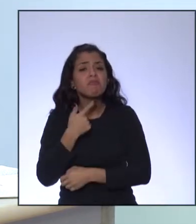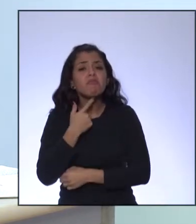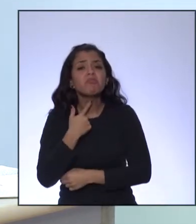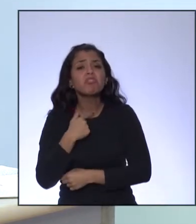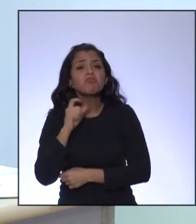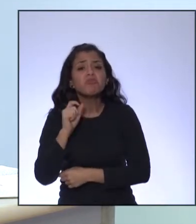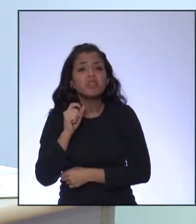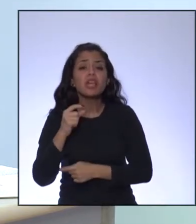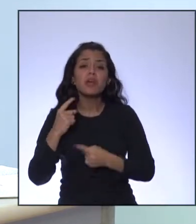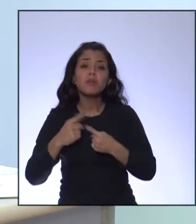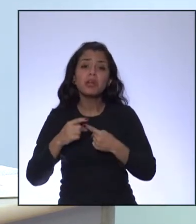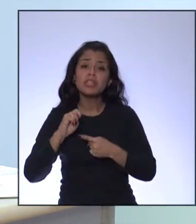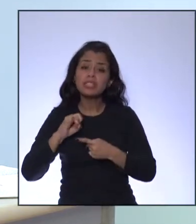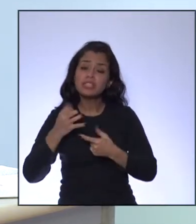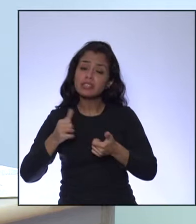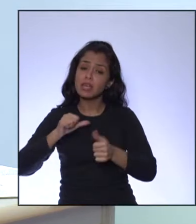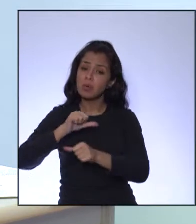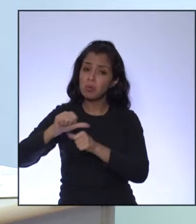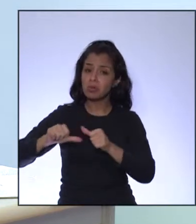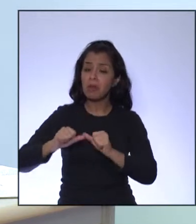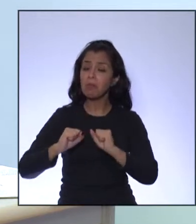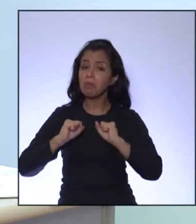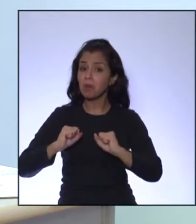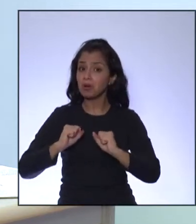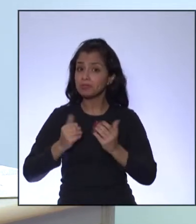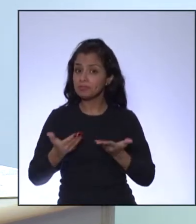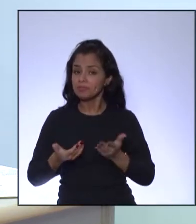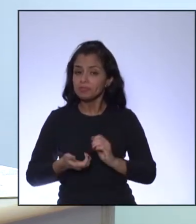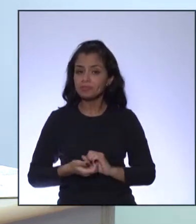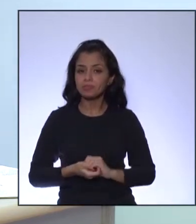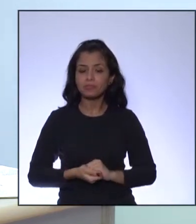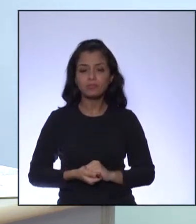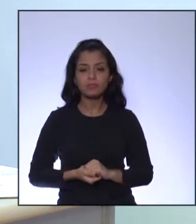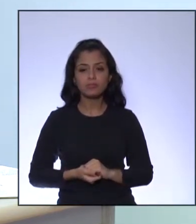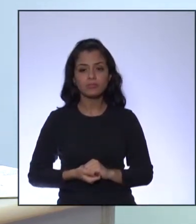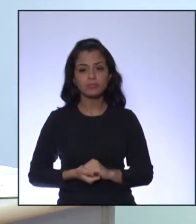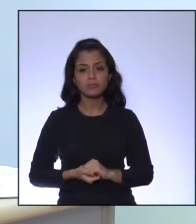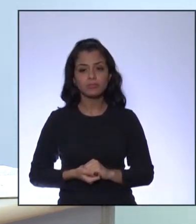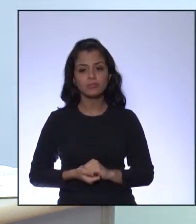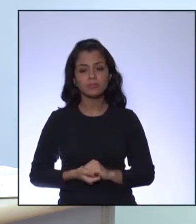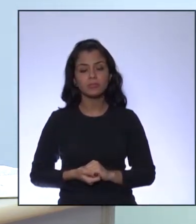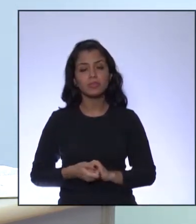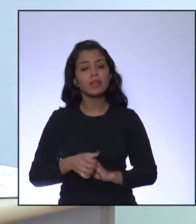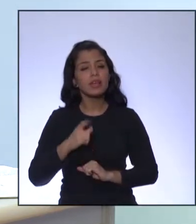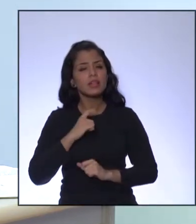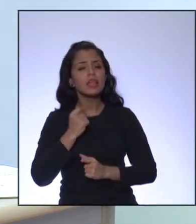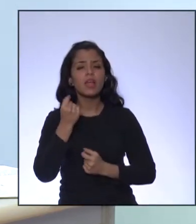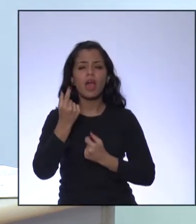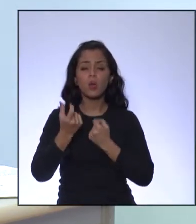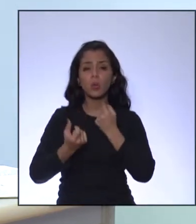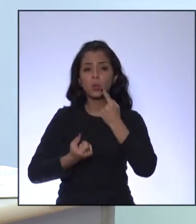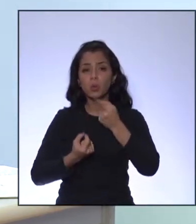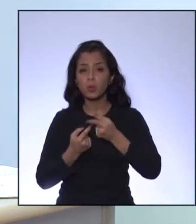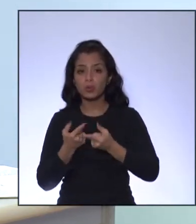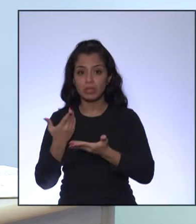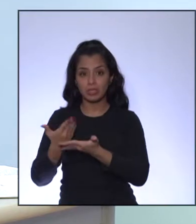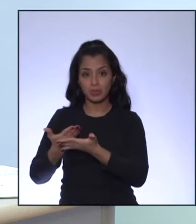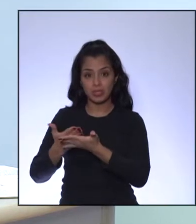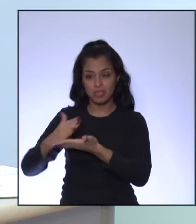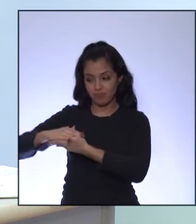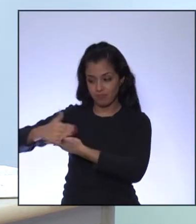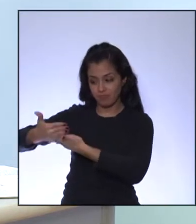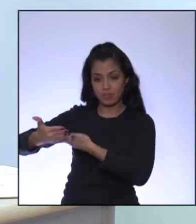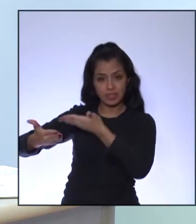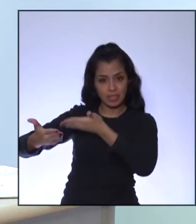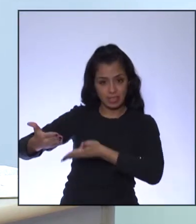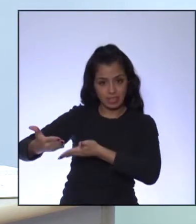esses planos quando a gente achar oportuno. Tem alguns estudantes aqui falando algumas coisas. Então,